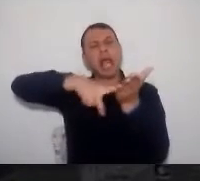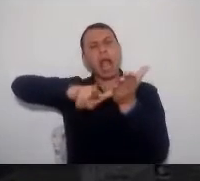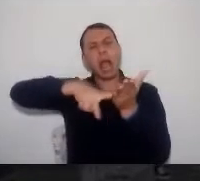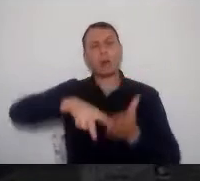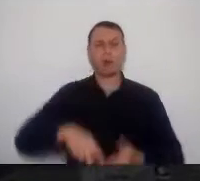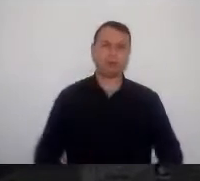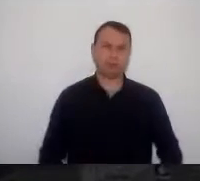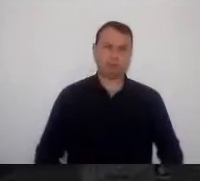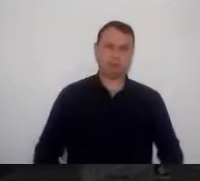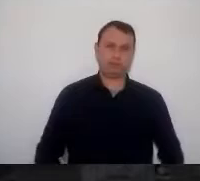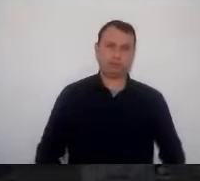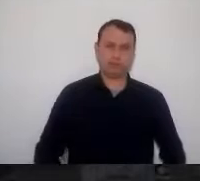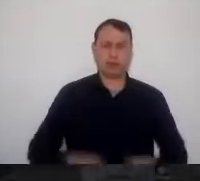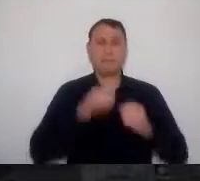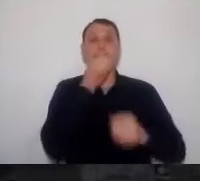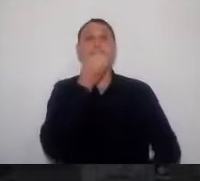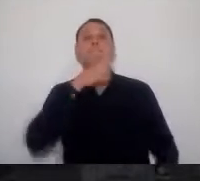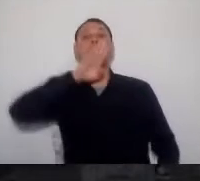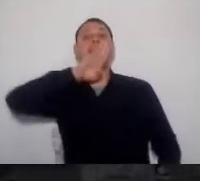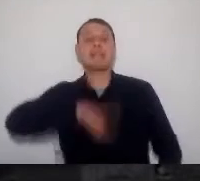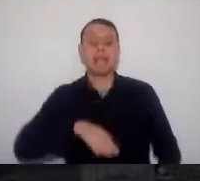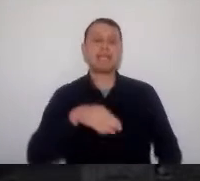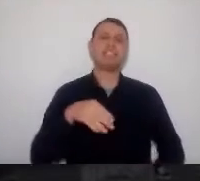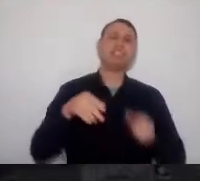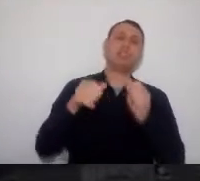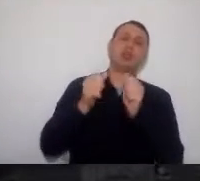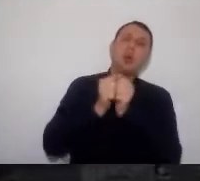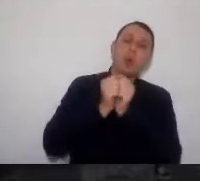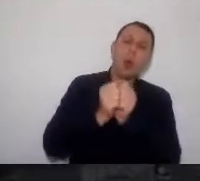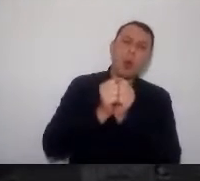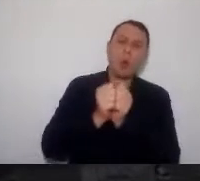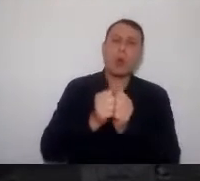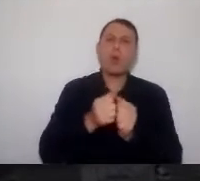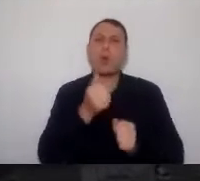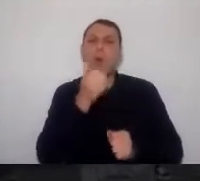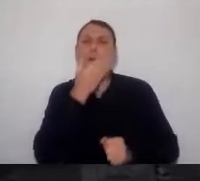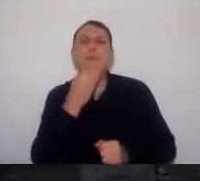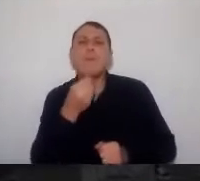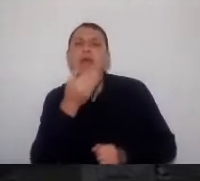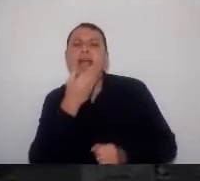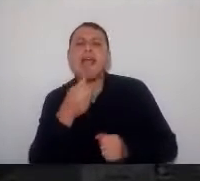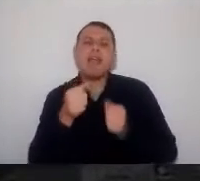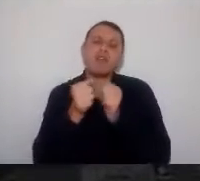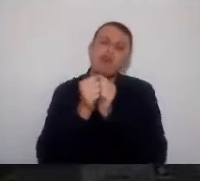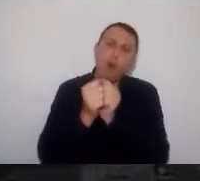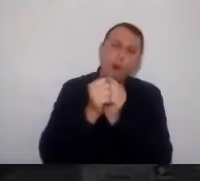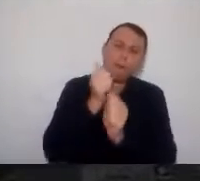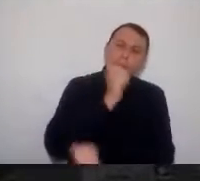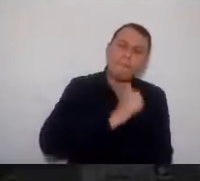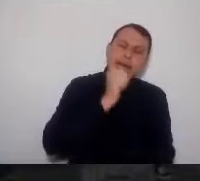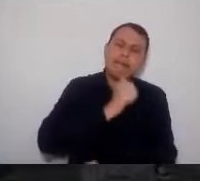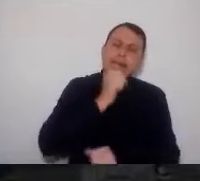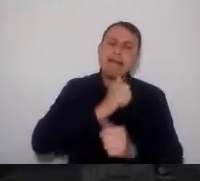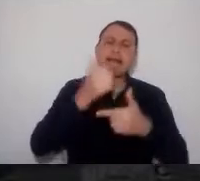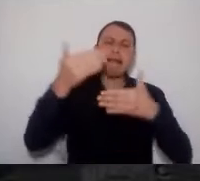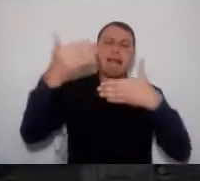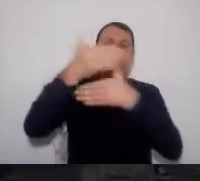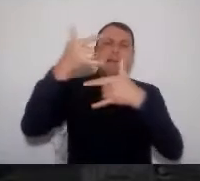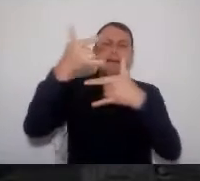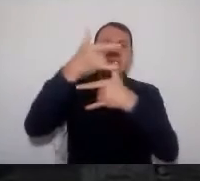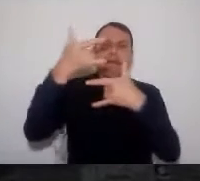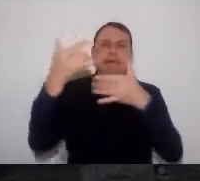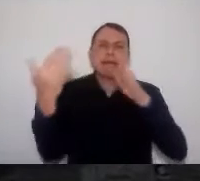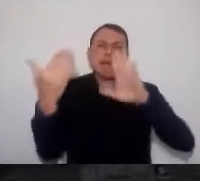Boa tarde, companheiras, companheiros, boa tarde, participantes desta live, que é o